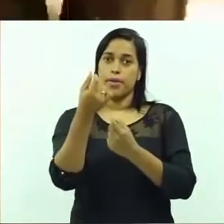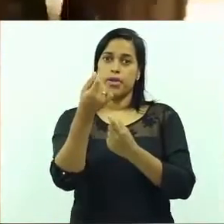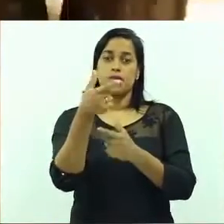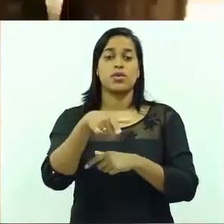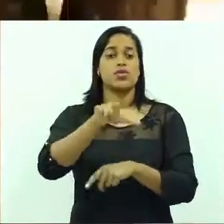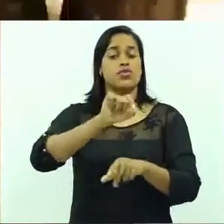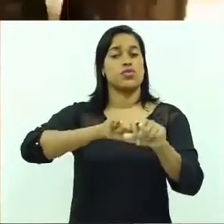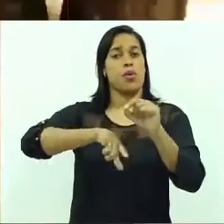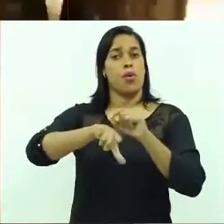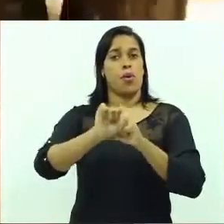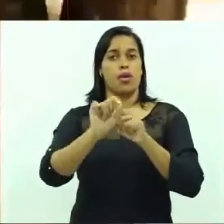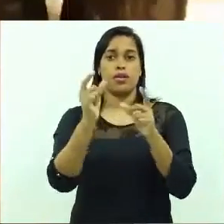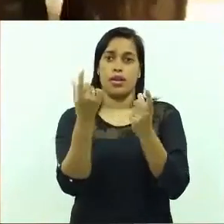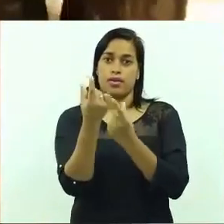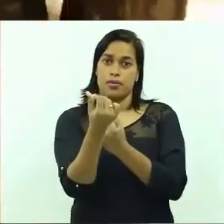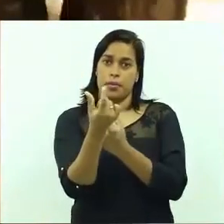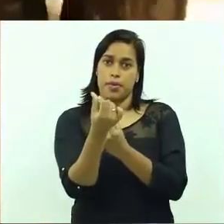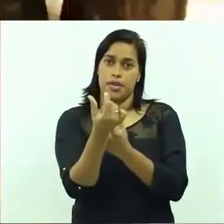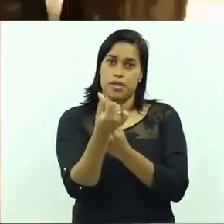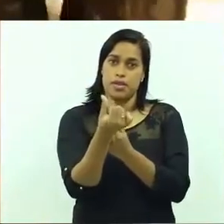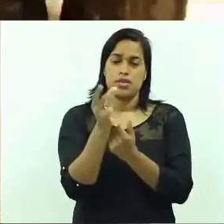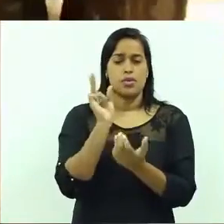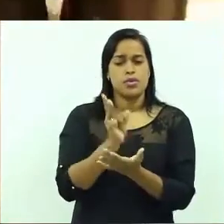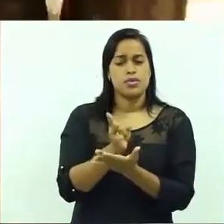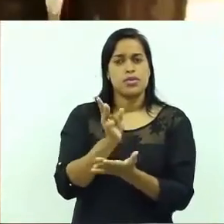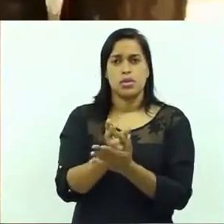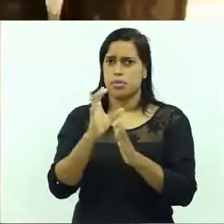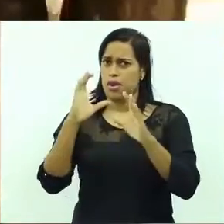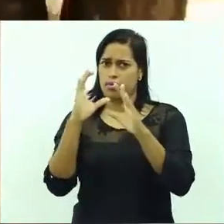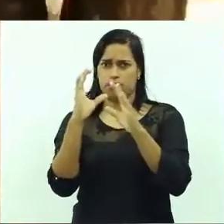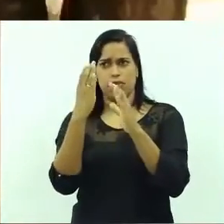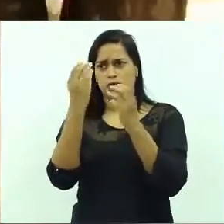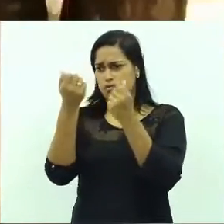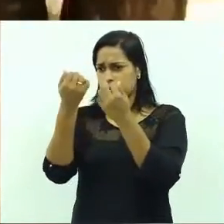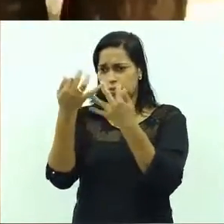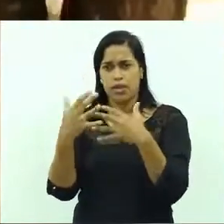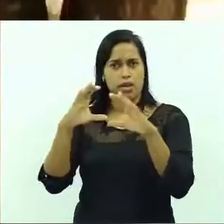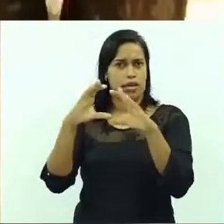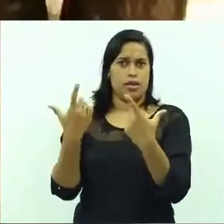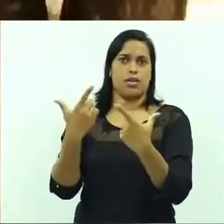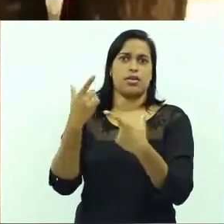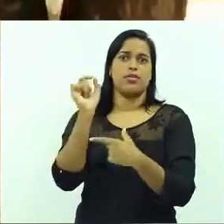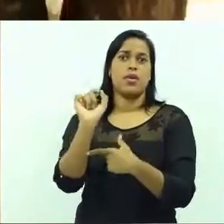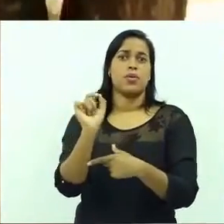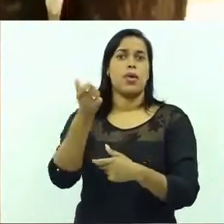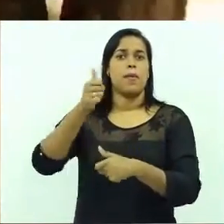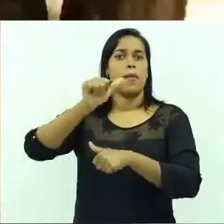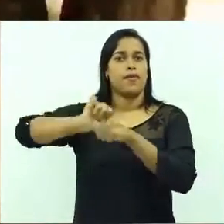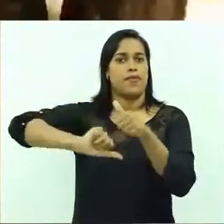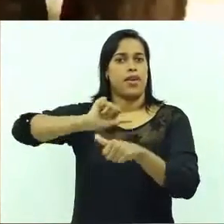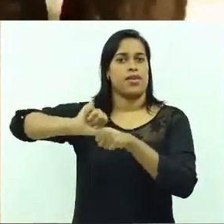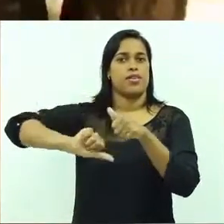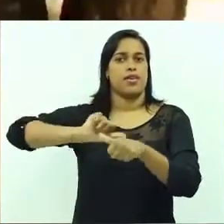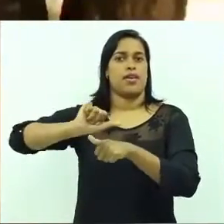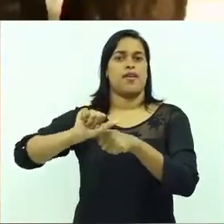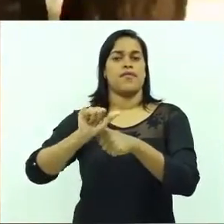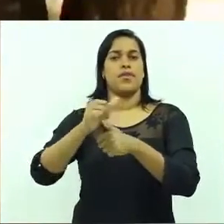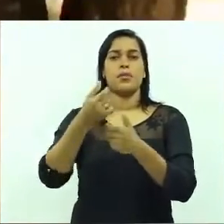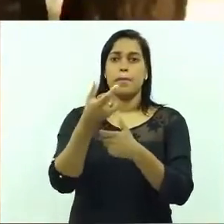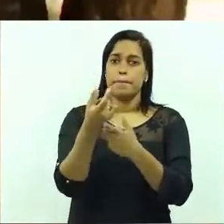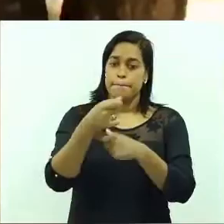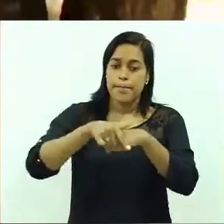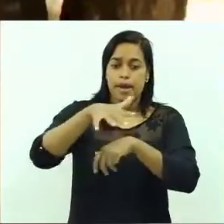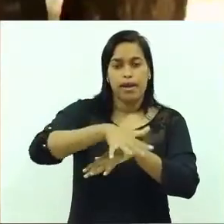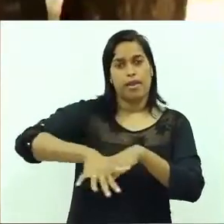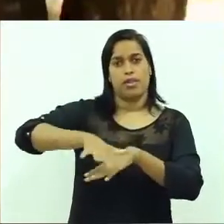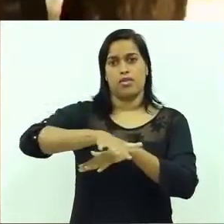preço. E eu digo a vocês, a determinação do preço é claramente uma variável mercadológica. Não é uma variável financeira,